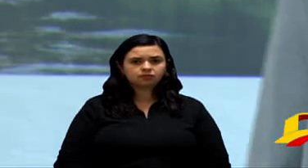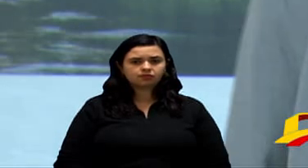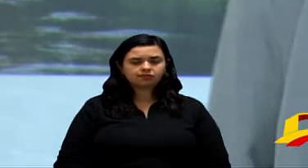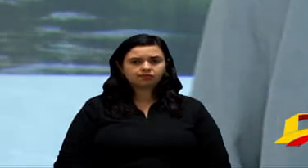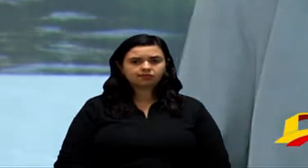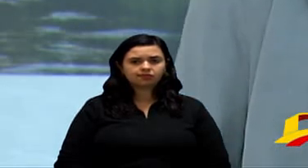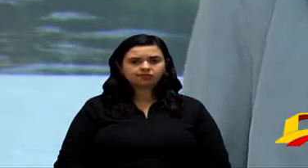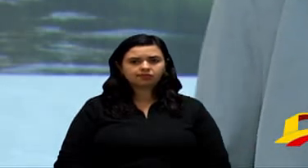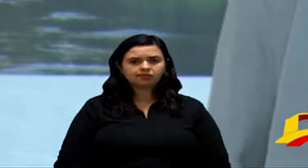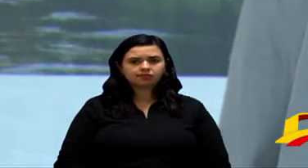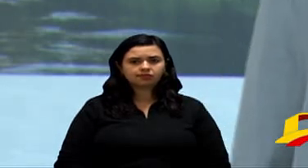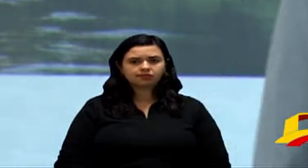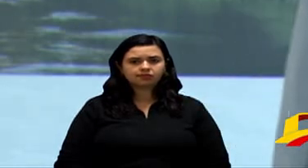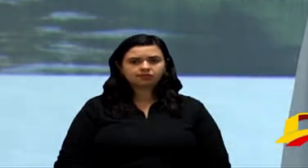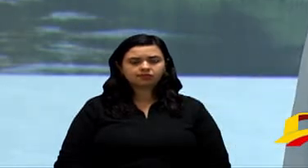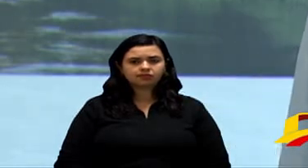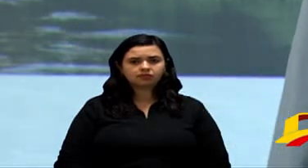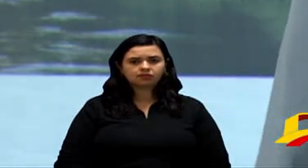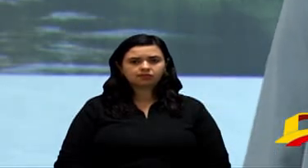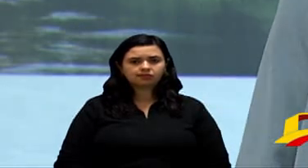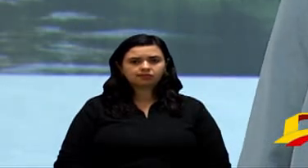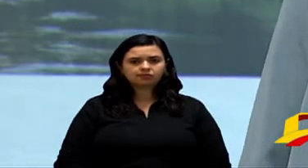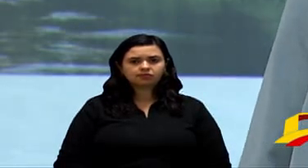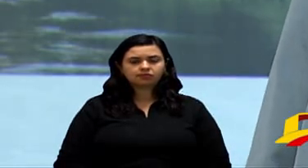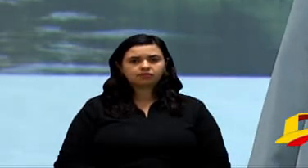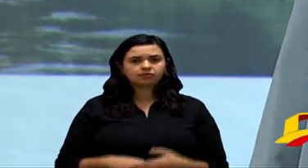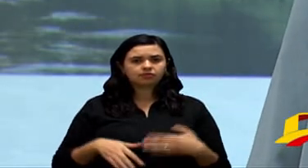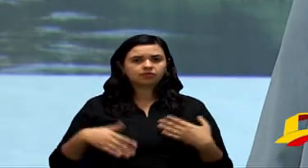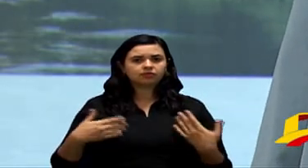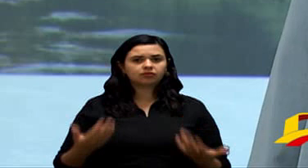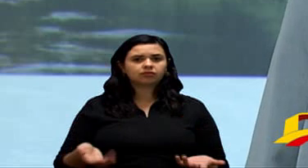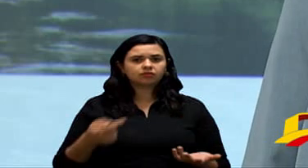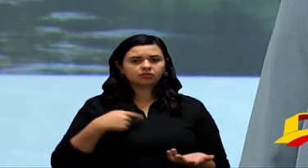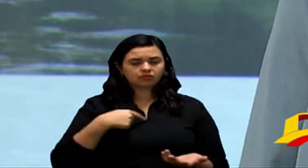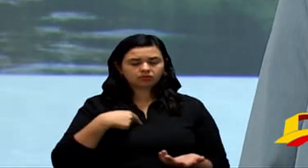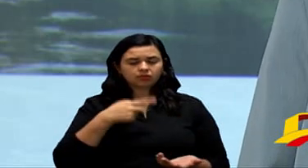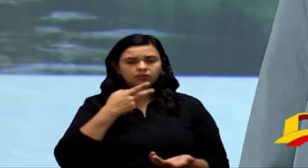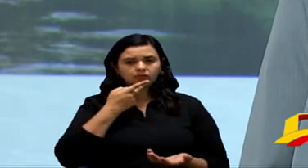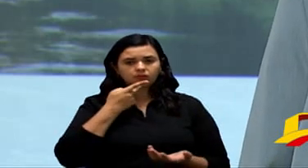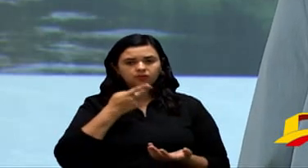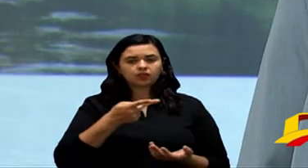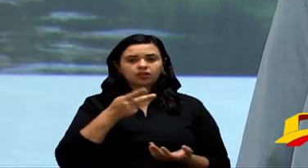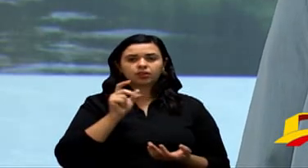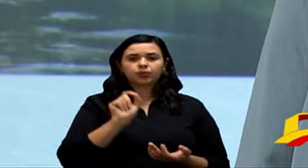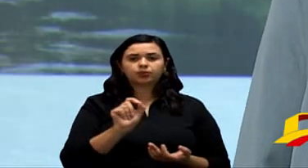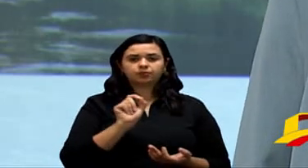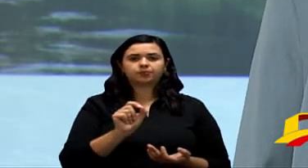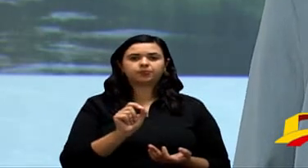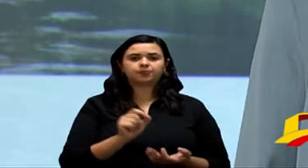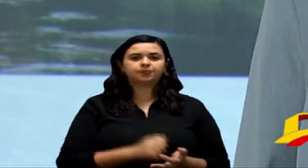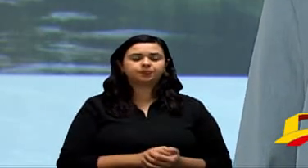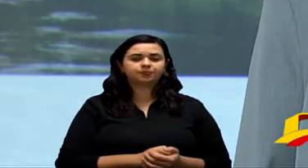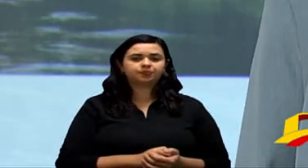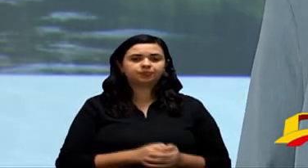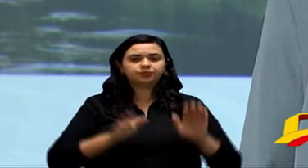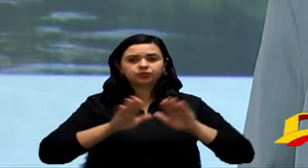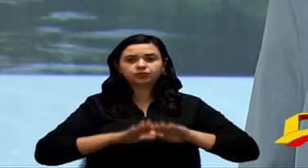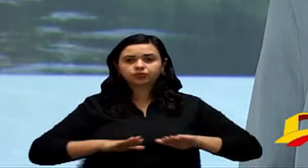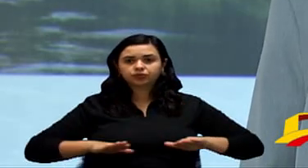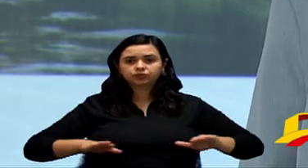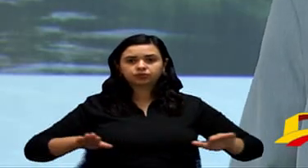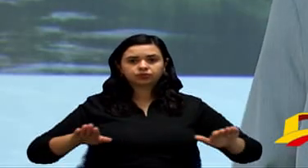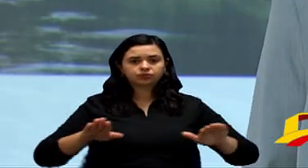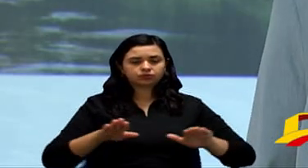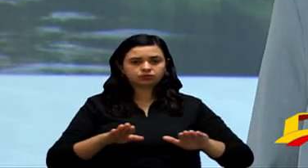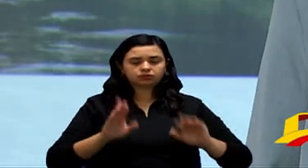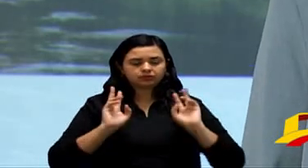então o que que eu o que é que eu vim aqui dizer todas as vezes